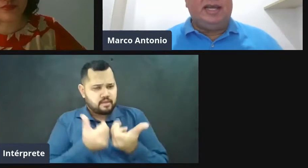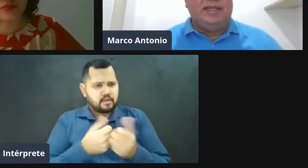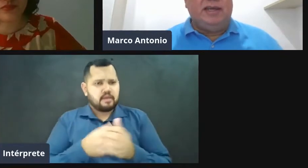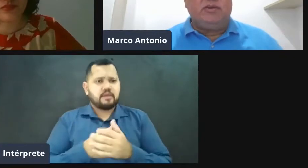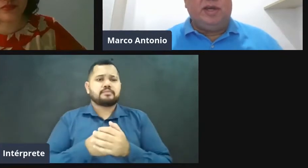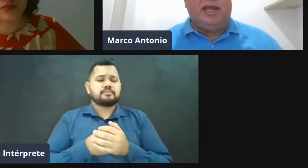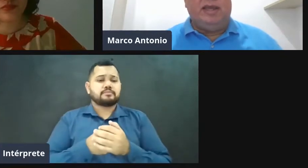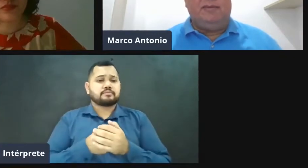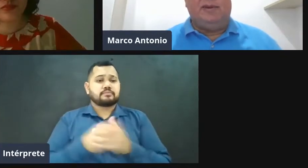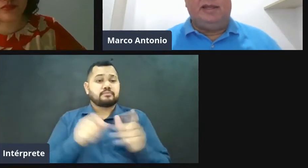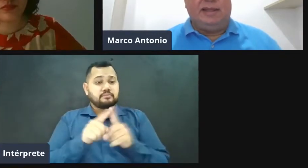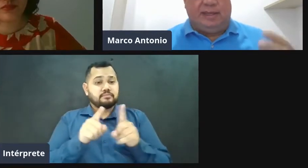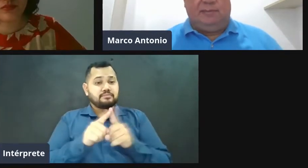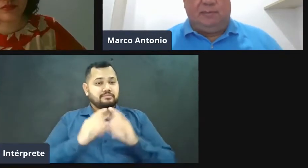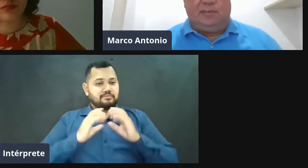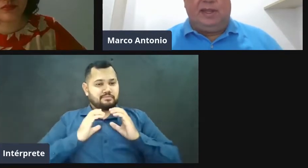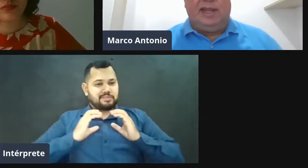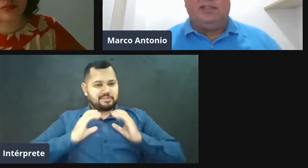além disso, cidadãos